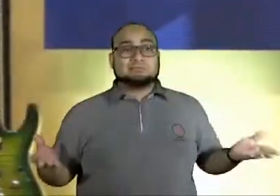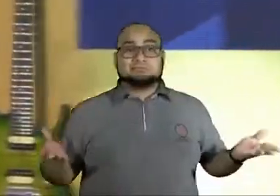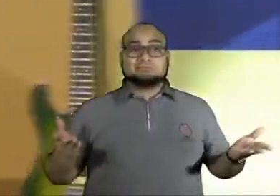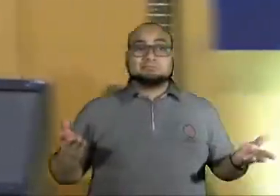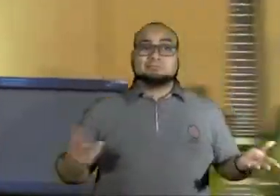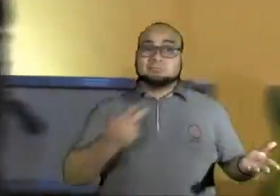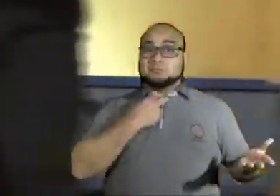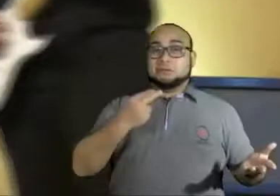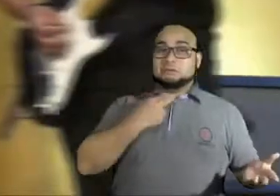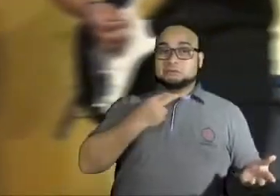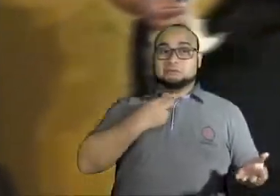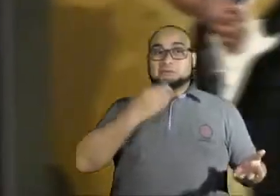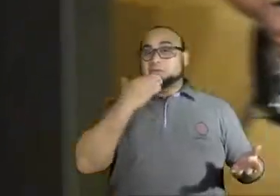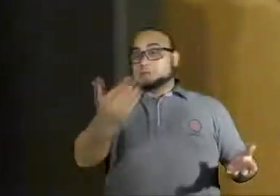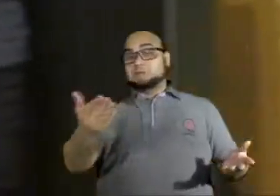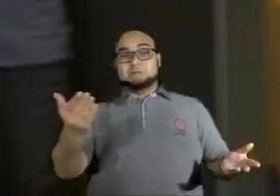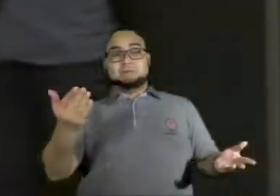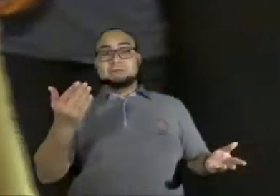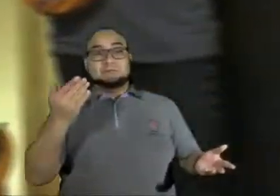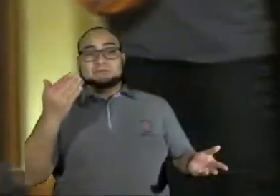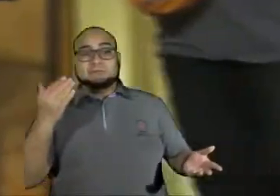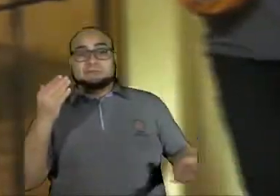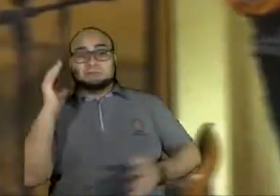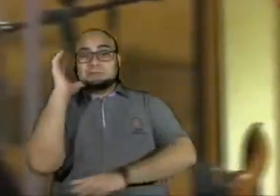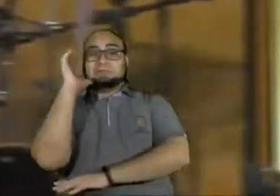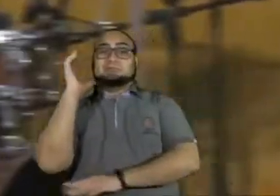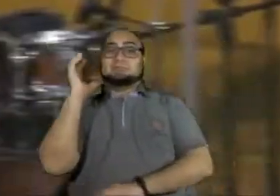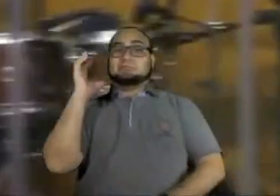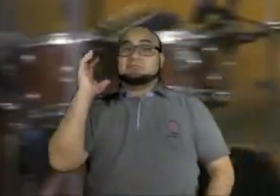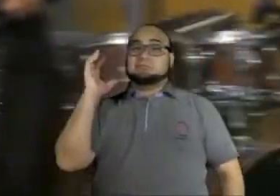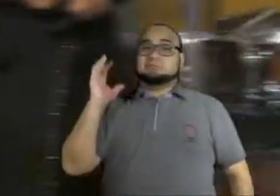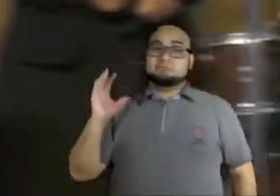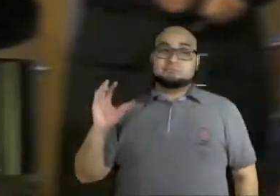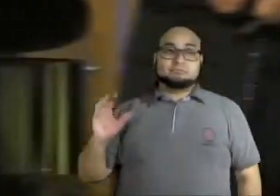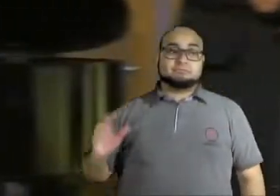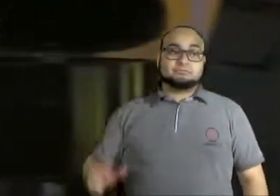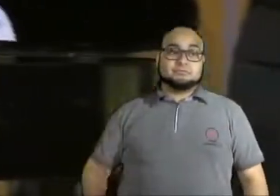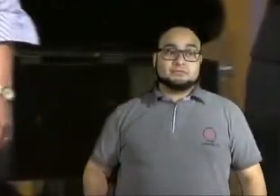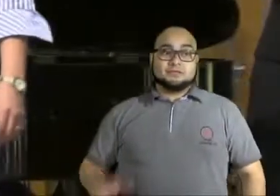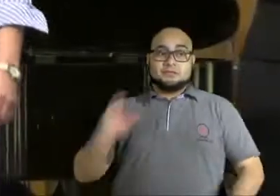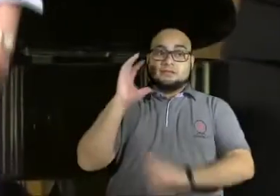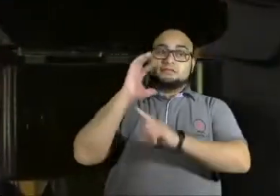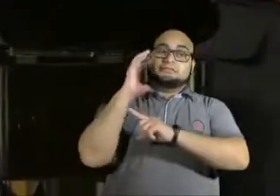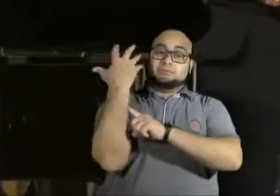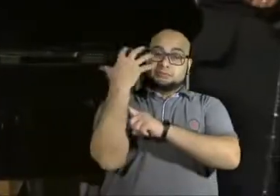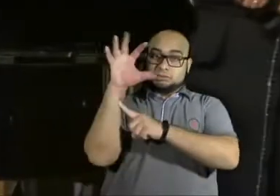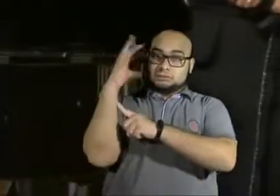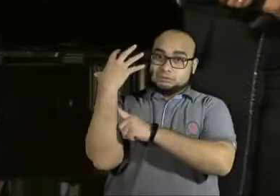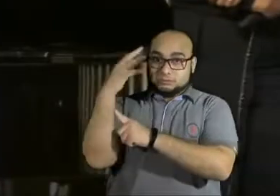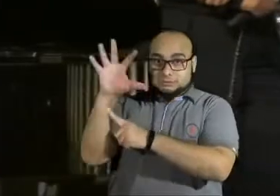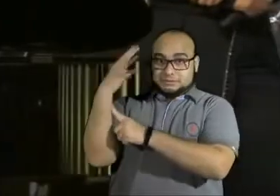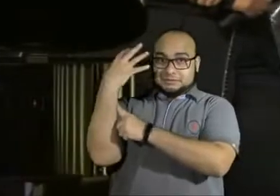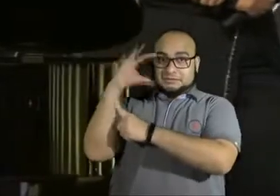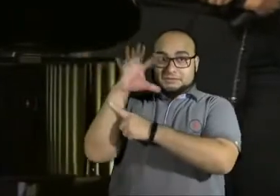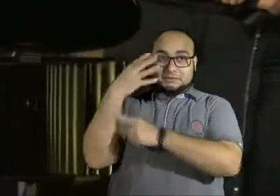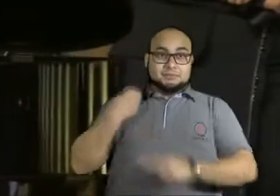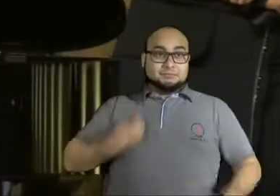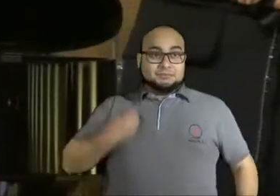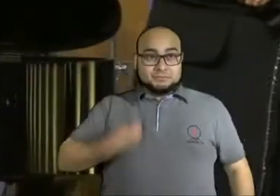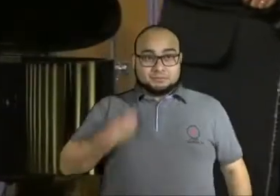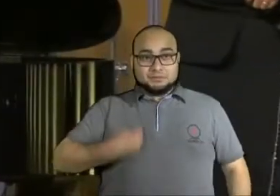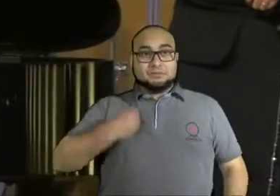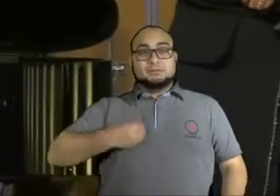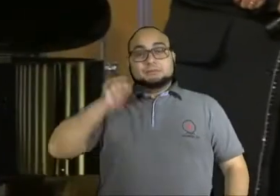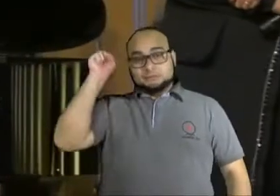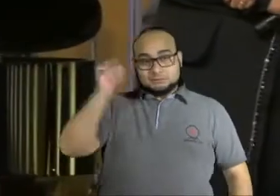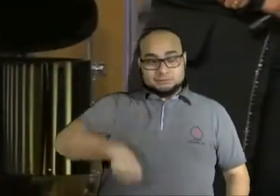chebe, caramba. Vivo está. Mas tem que estudar numa faculdade que, se você levantar um argumento o